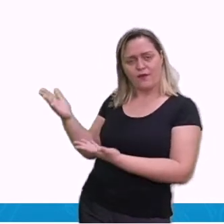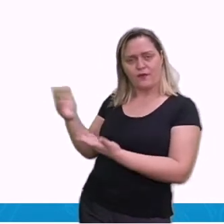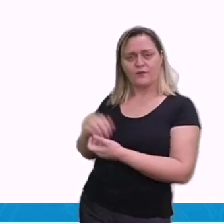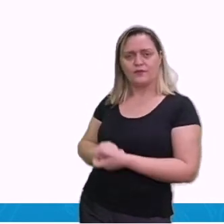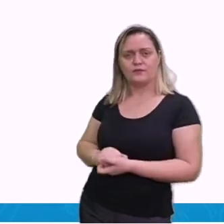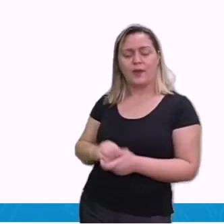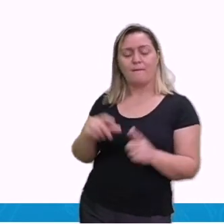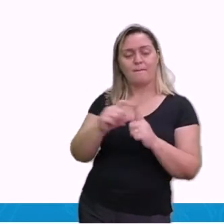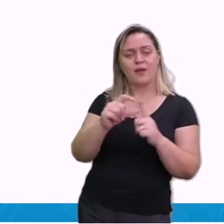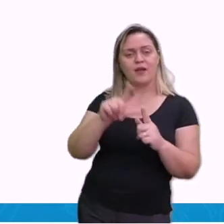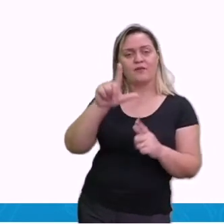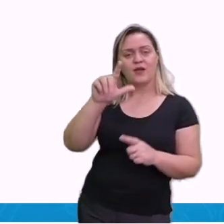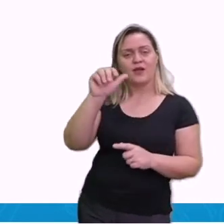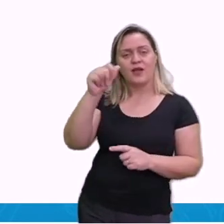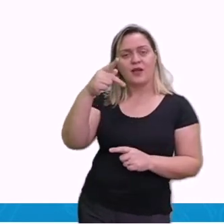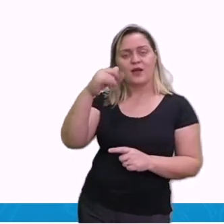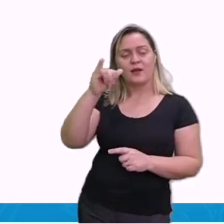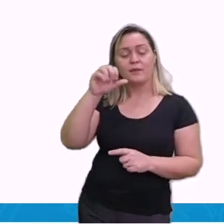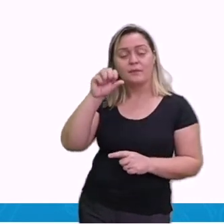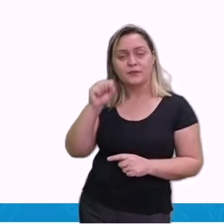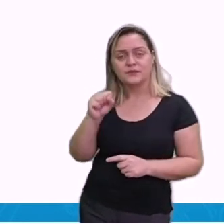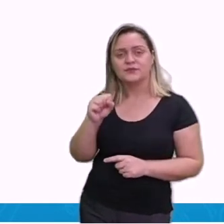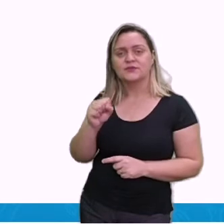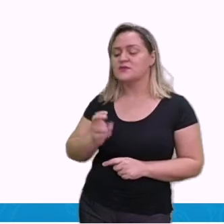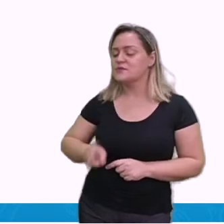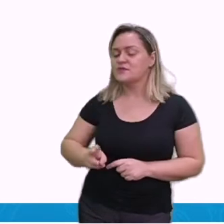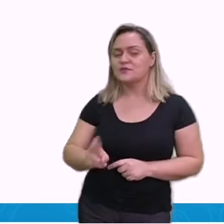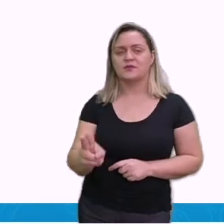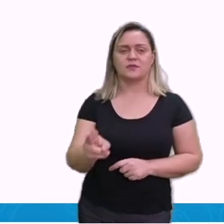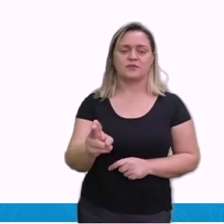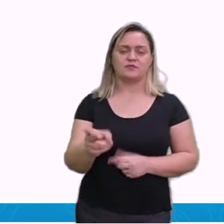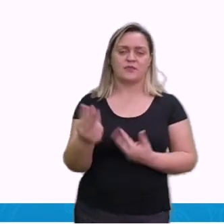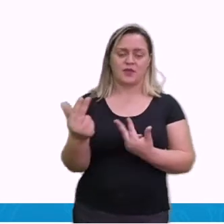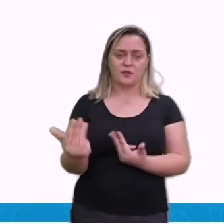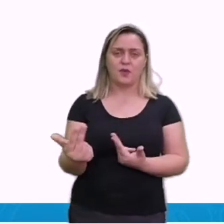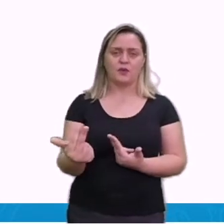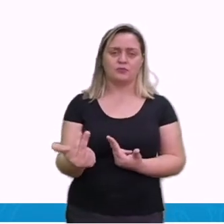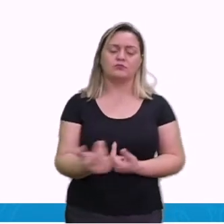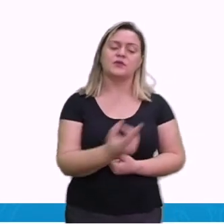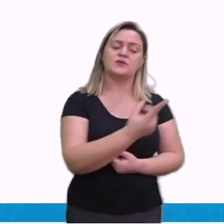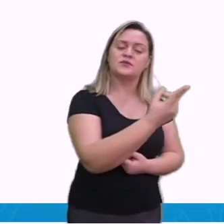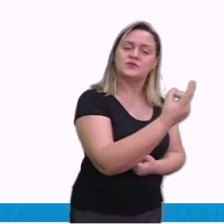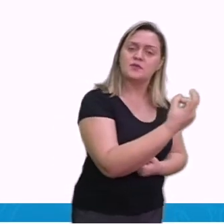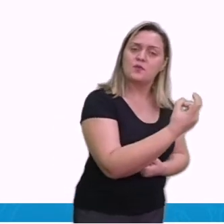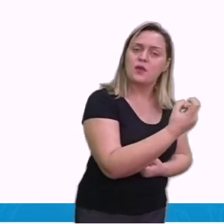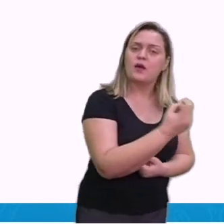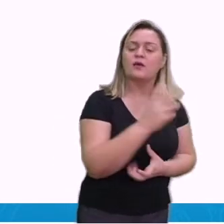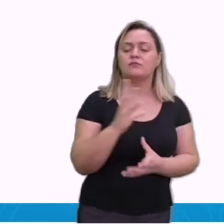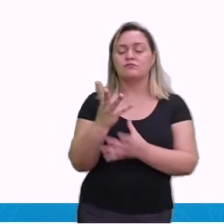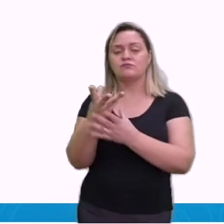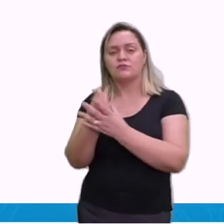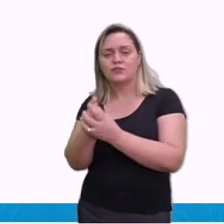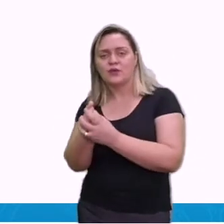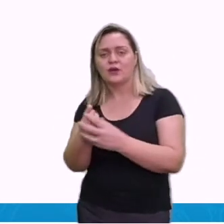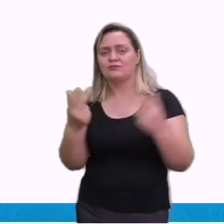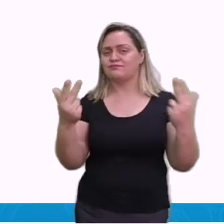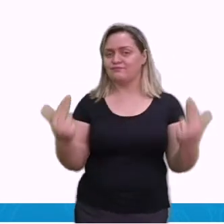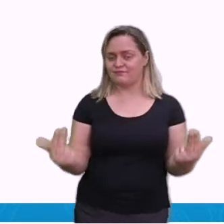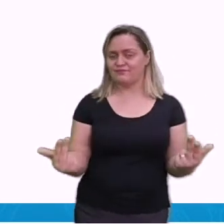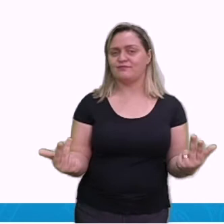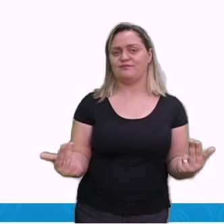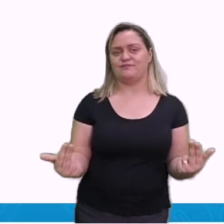o lápis é vermelho. Então, agora eu tenho vários, olha lá. Os lápis são coloridos.